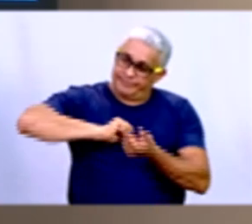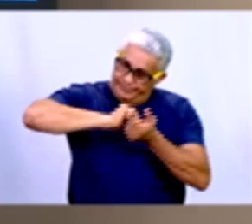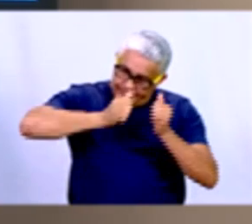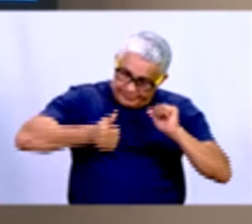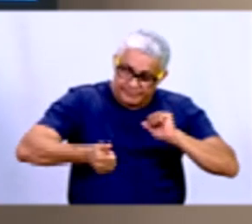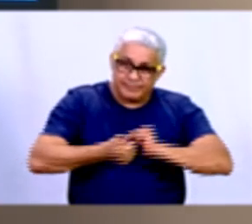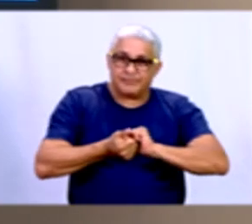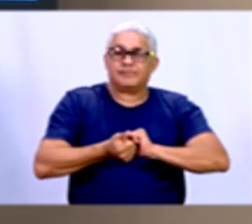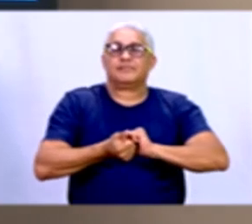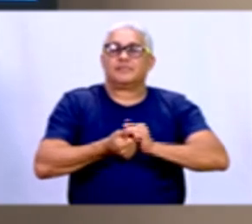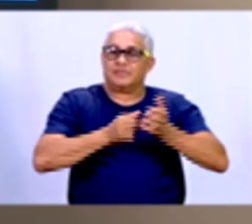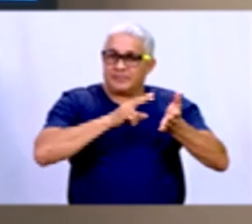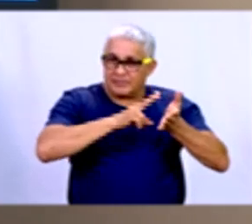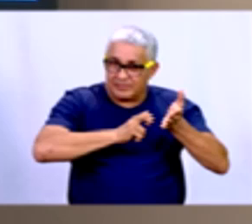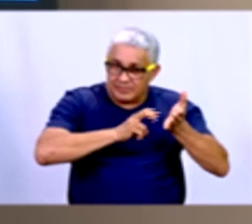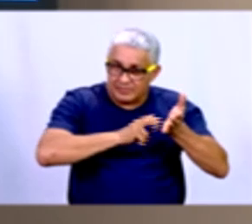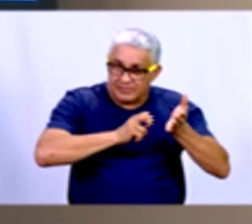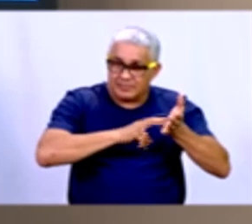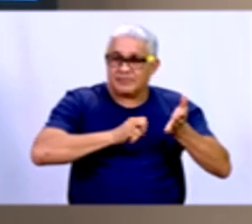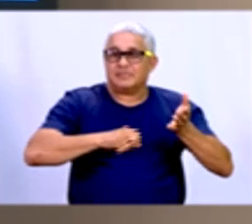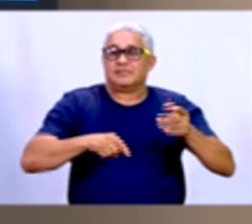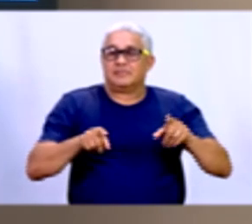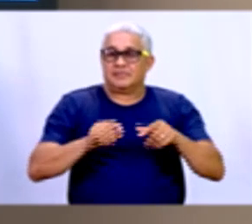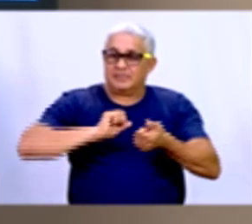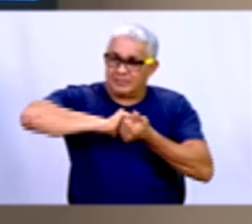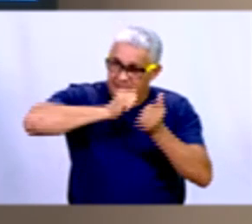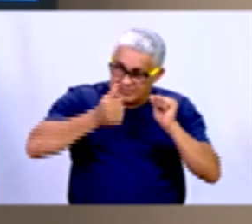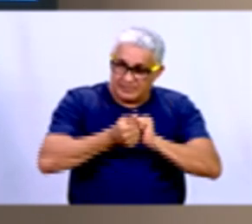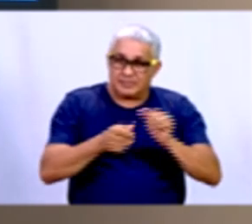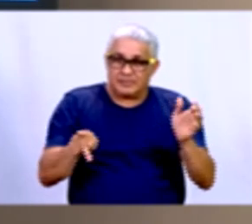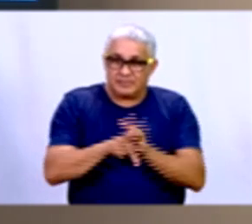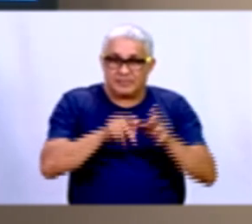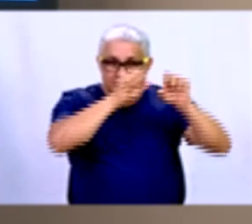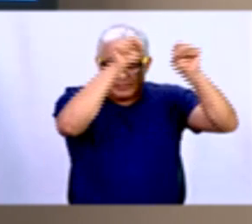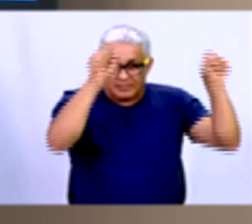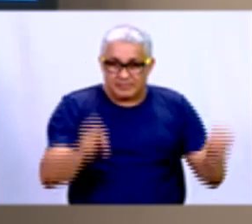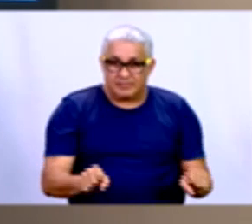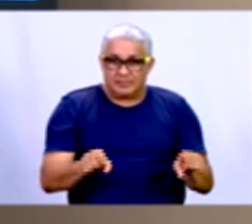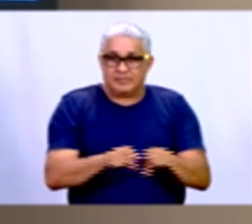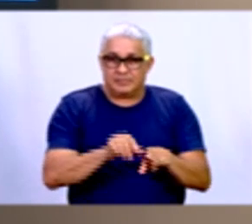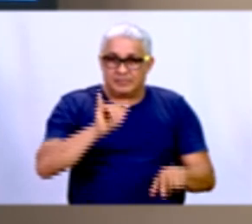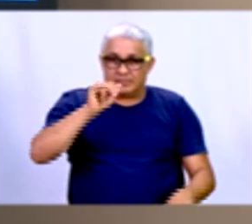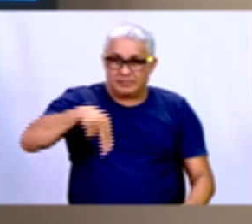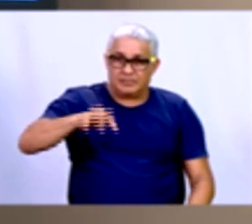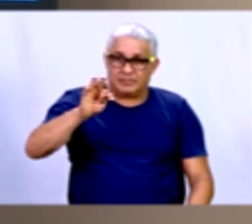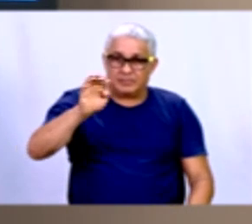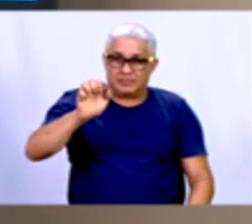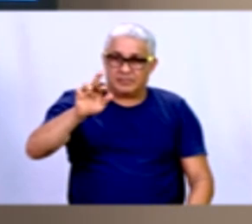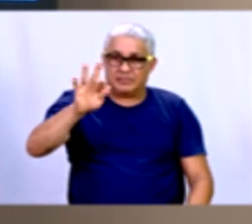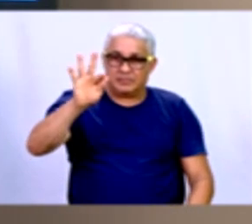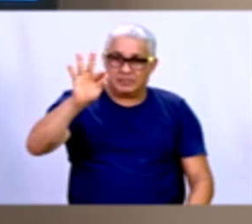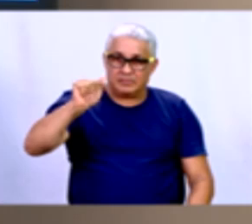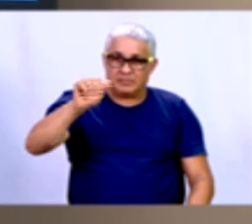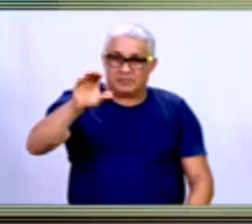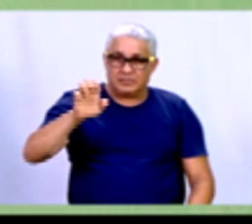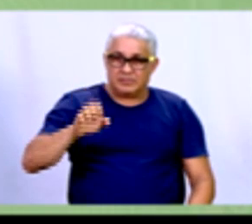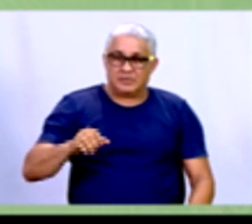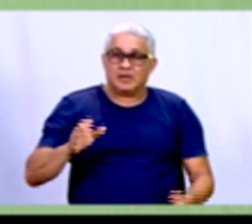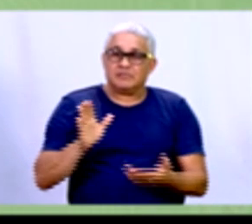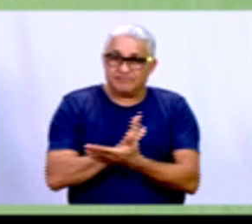nosso vocabulário para poder se adaptar ao sistema. As interfaces ruins, elas frustram